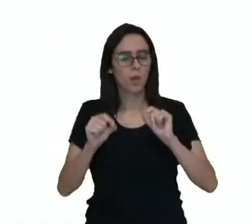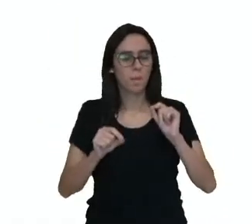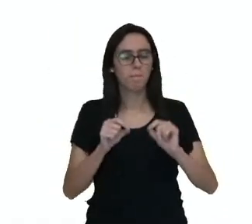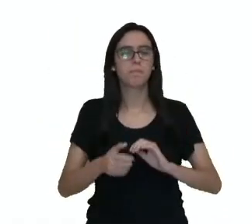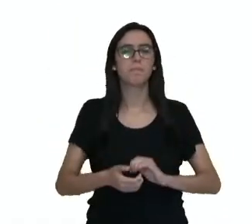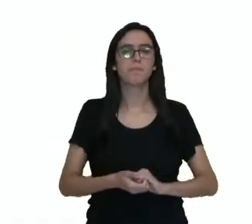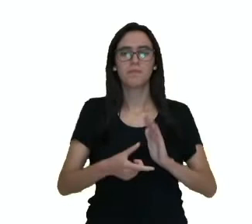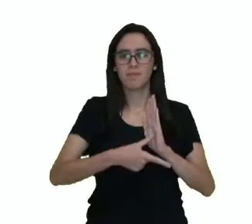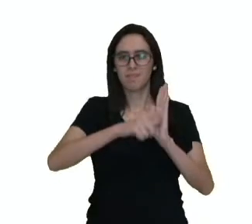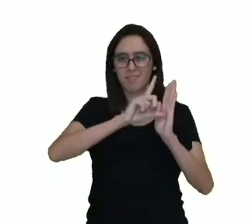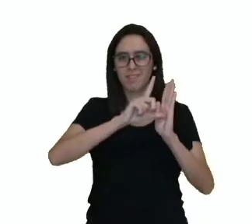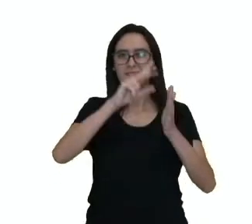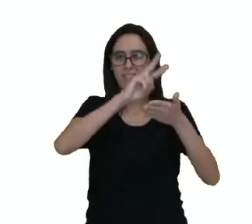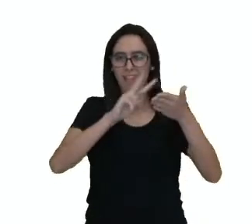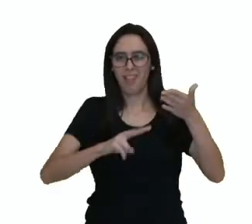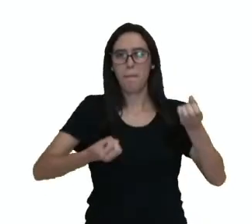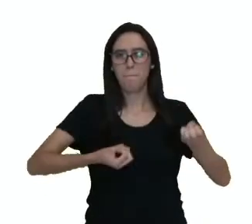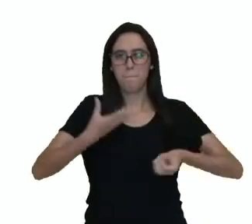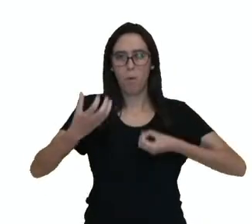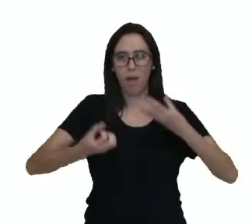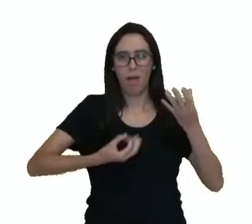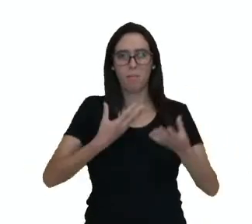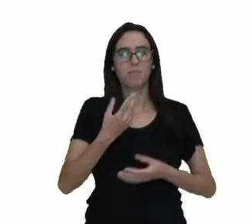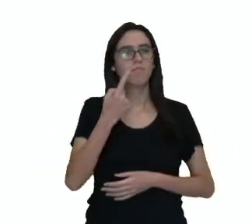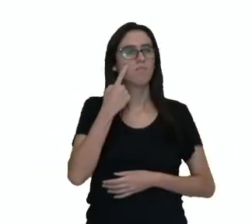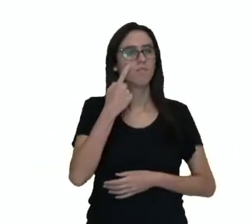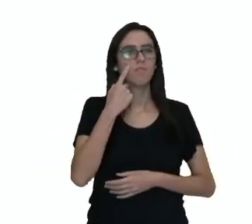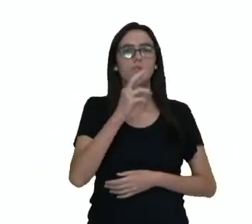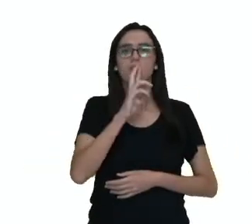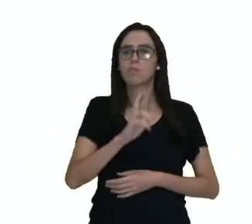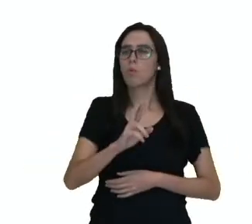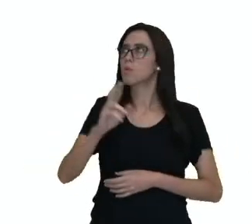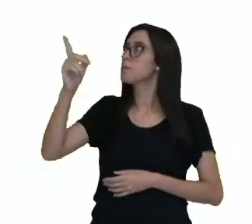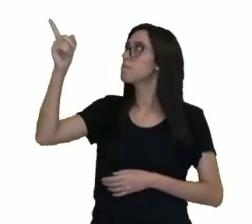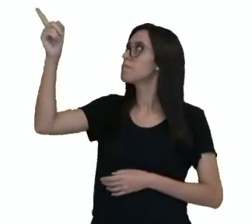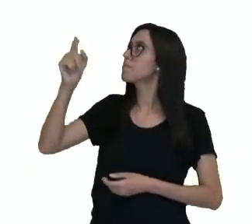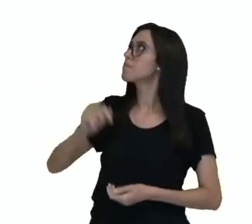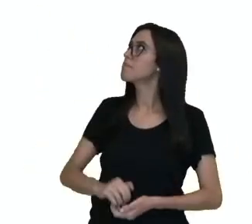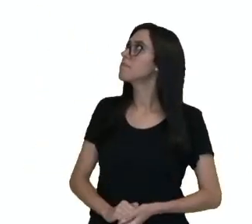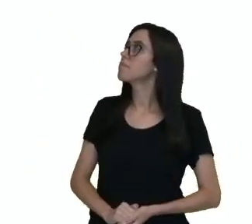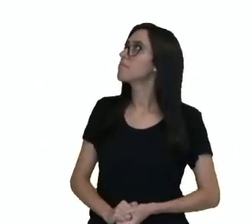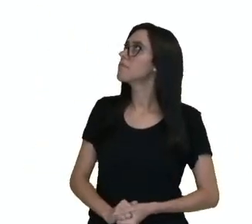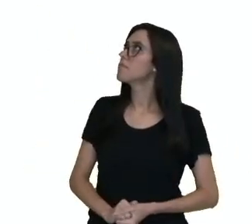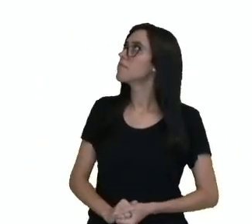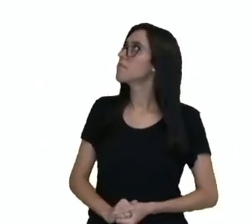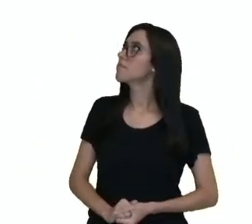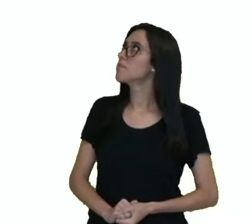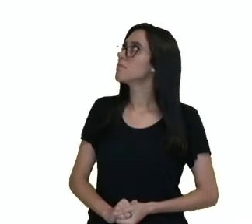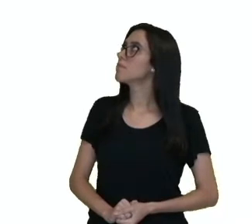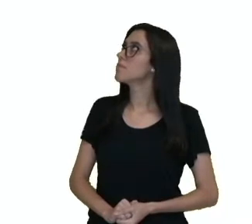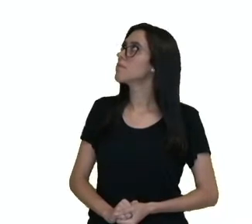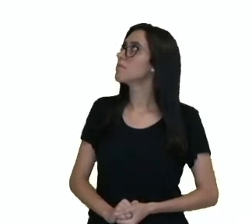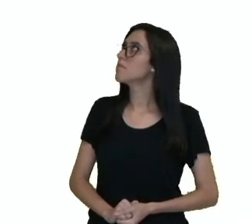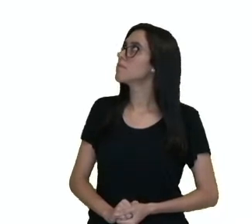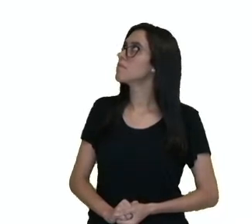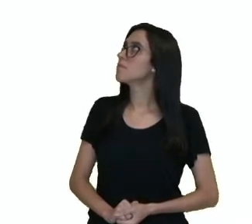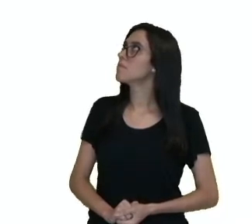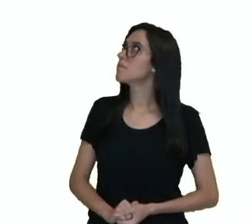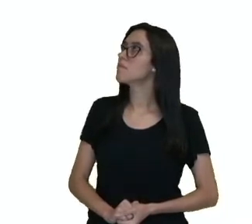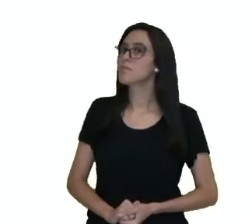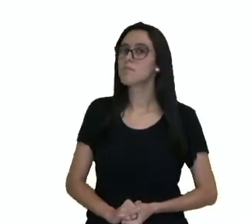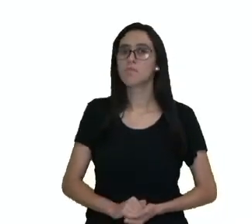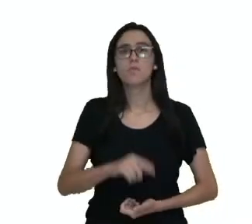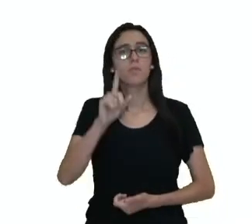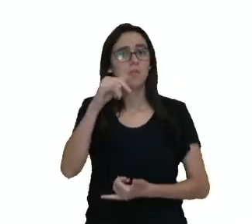Pela leitura que eu fiz, ó, los alfabetos de las lenguas espanhola e portuguesa são muito parecidos, ou seja,